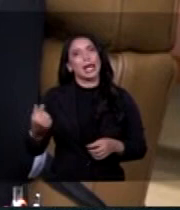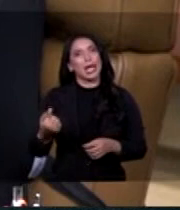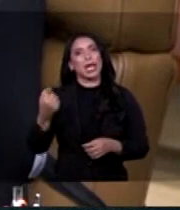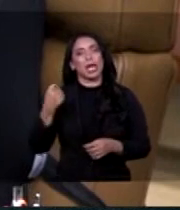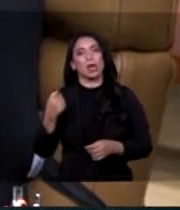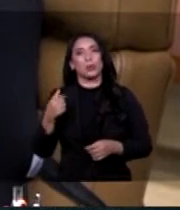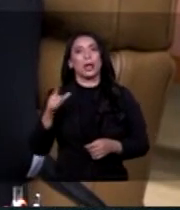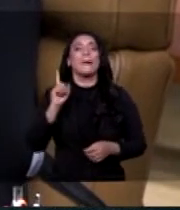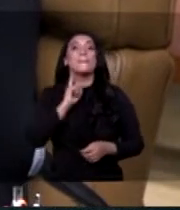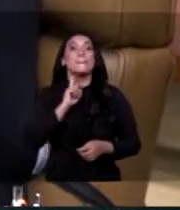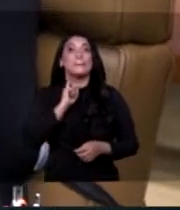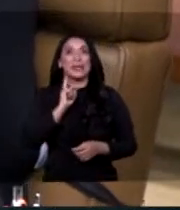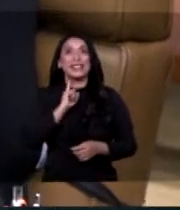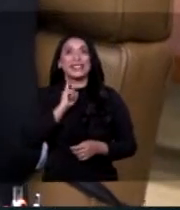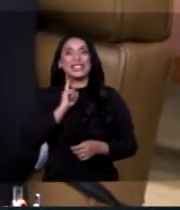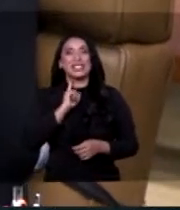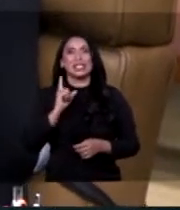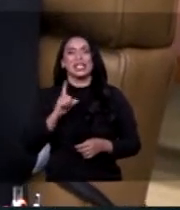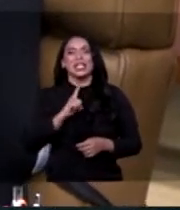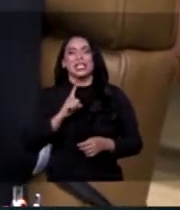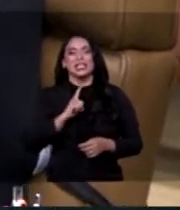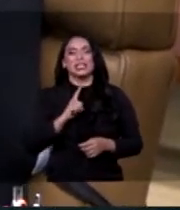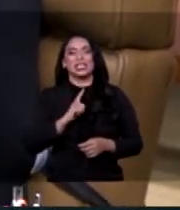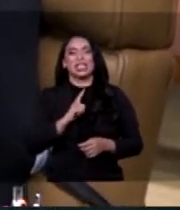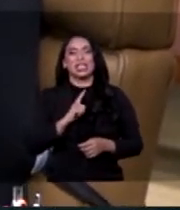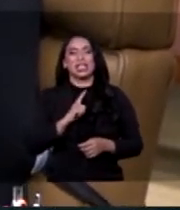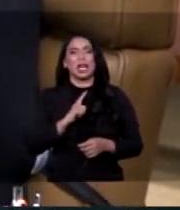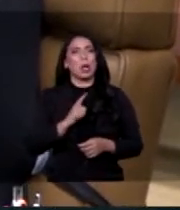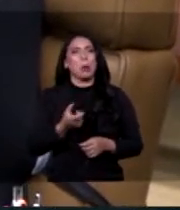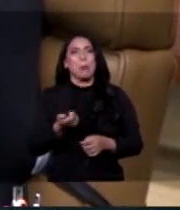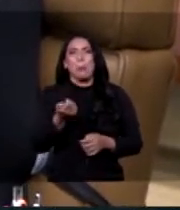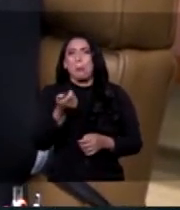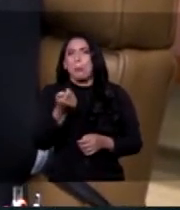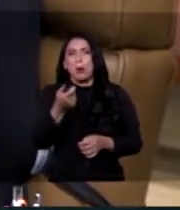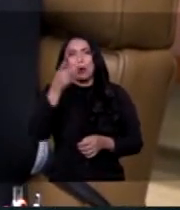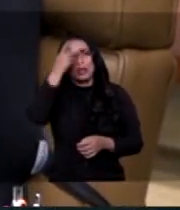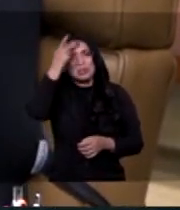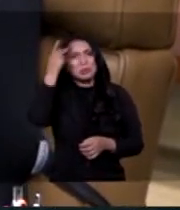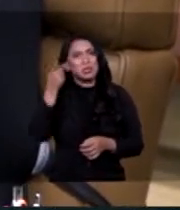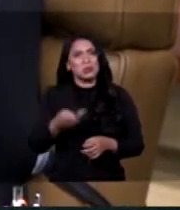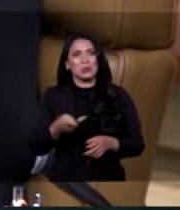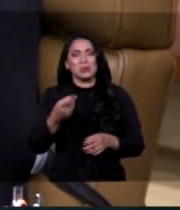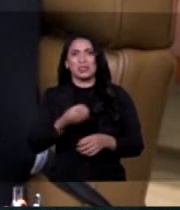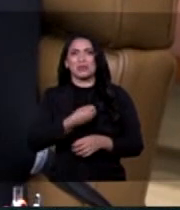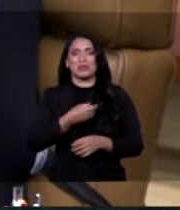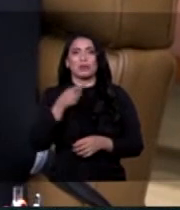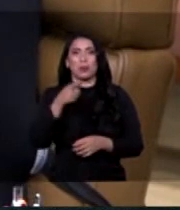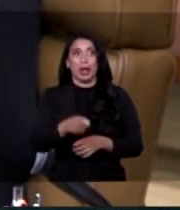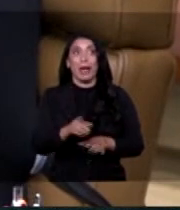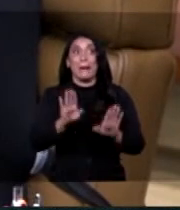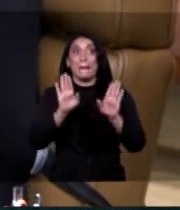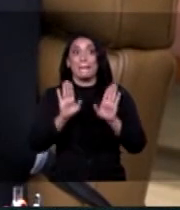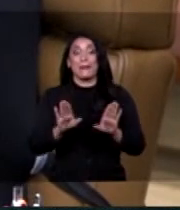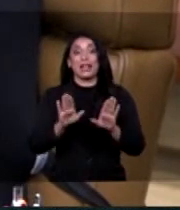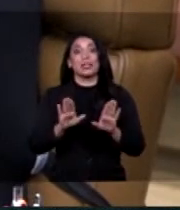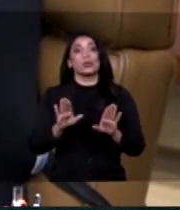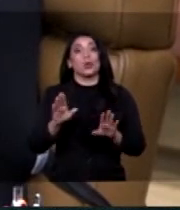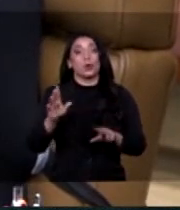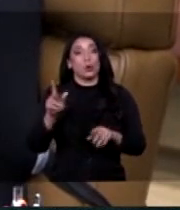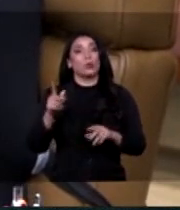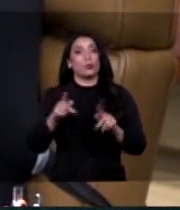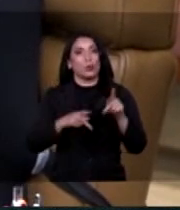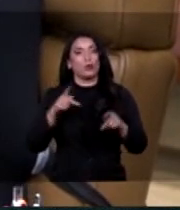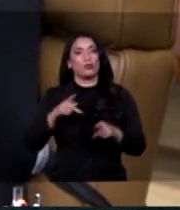a 18%. Não há nenhuma razão que justifique reabrir discussão sobre outras várias e